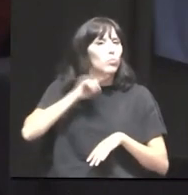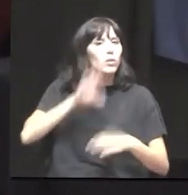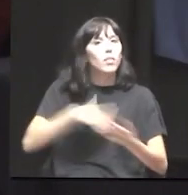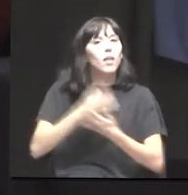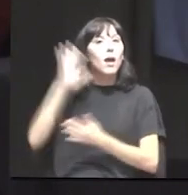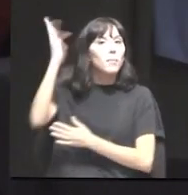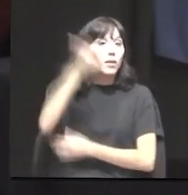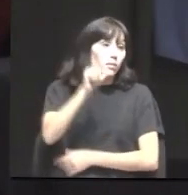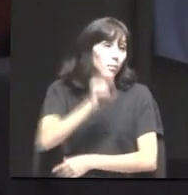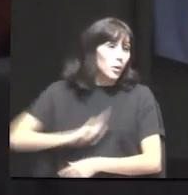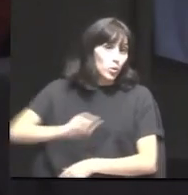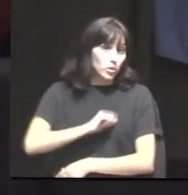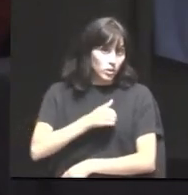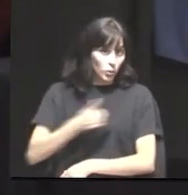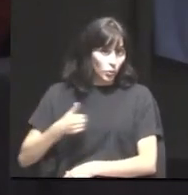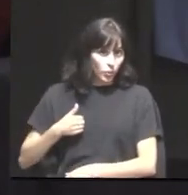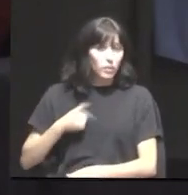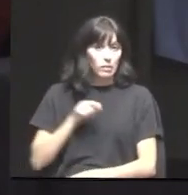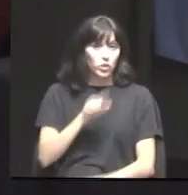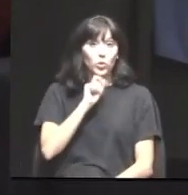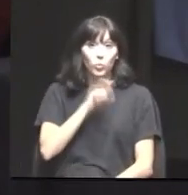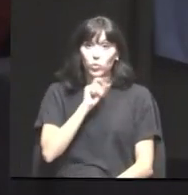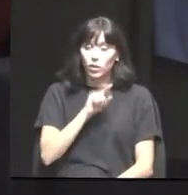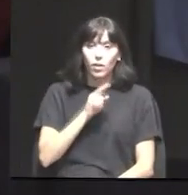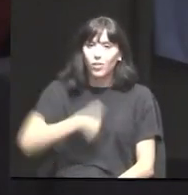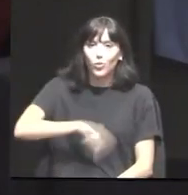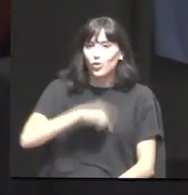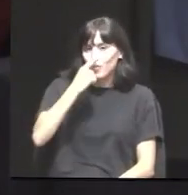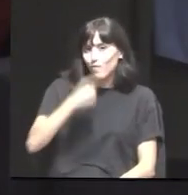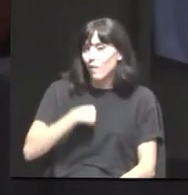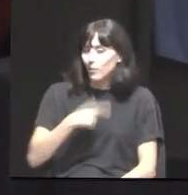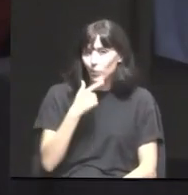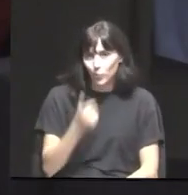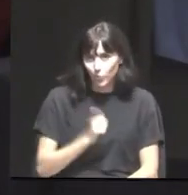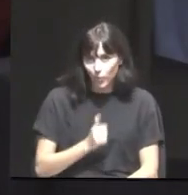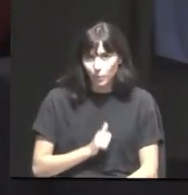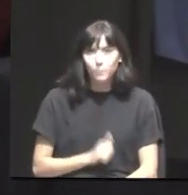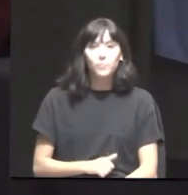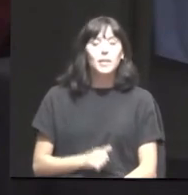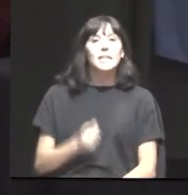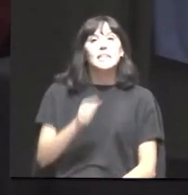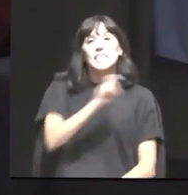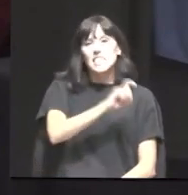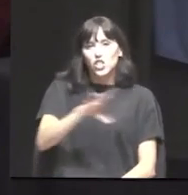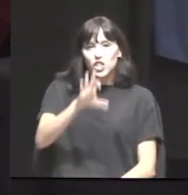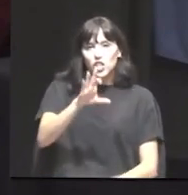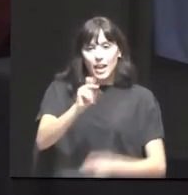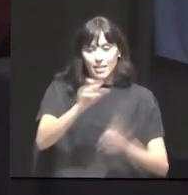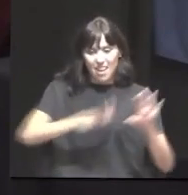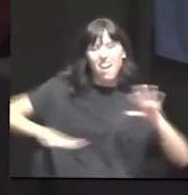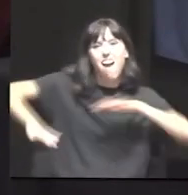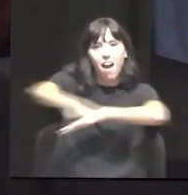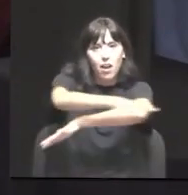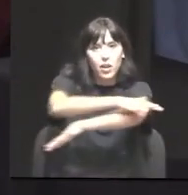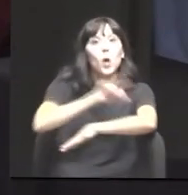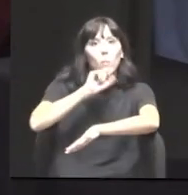nossa saúde. Esta é uma oportunidade que não podemos falhar. São mais de 600 hectares de área